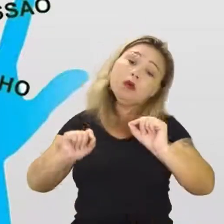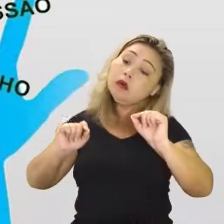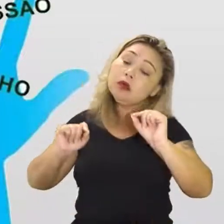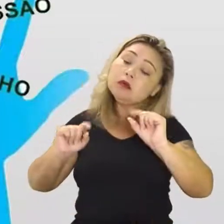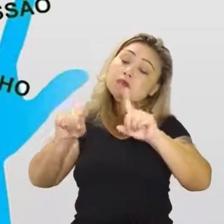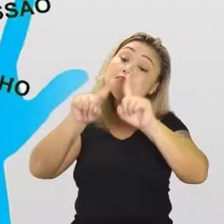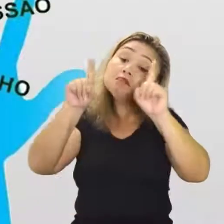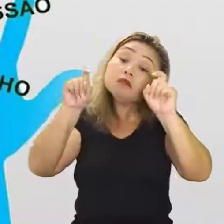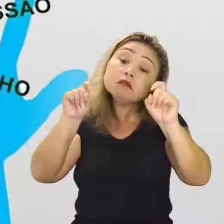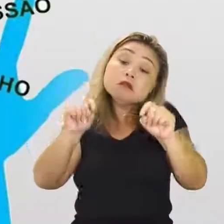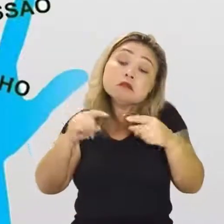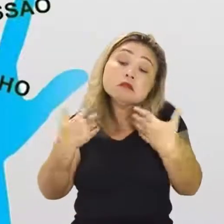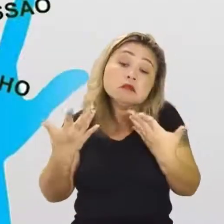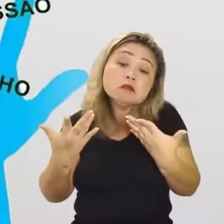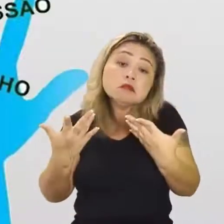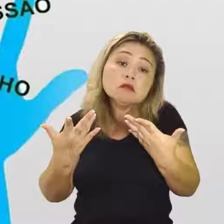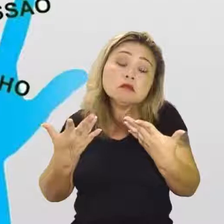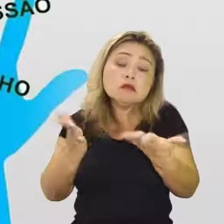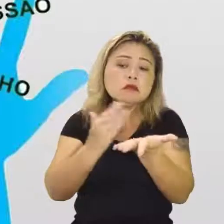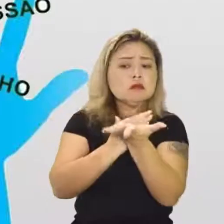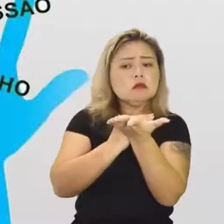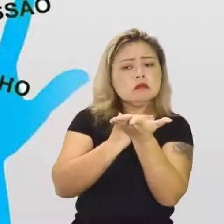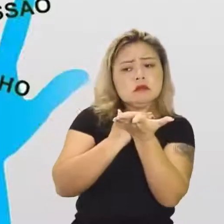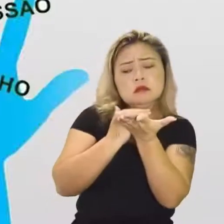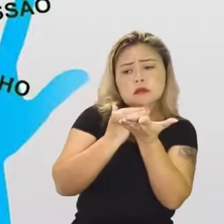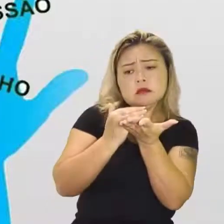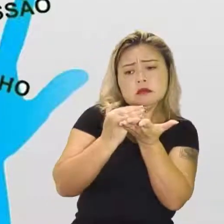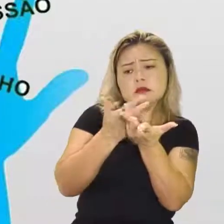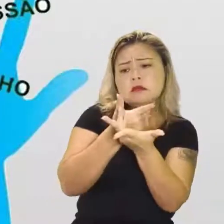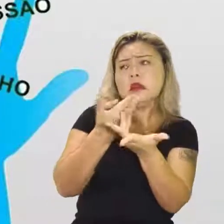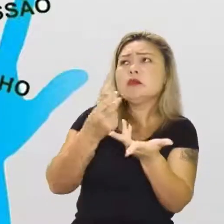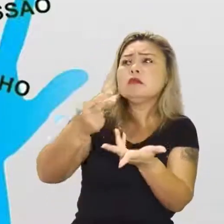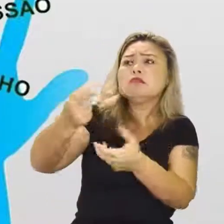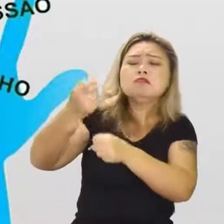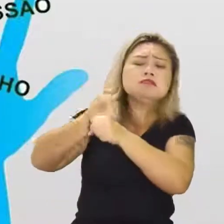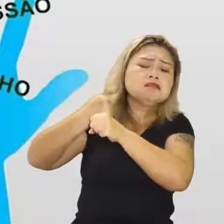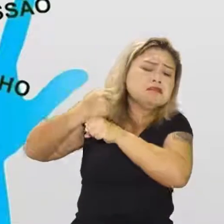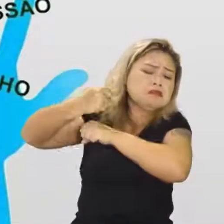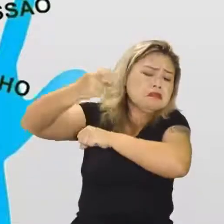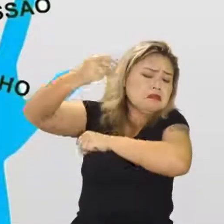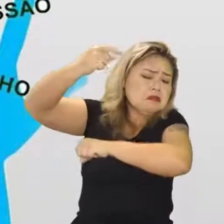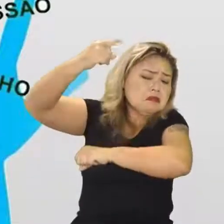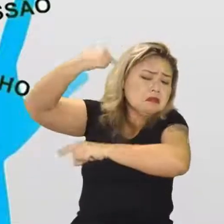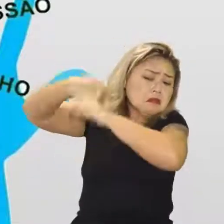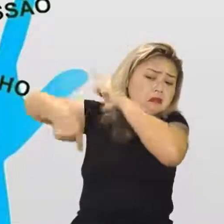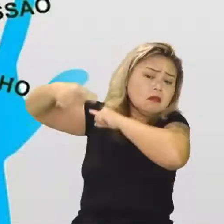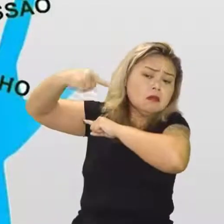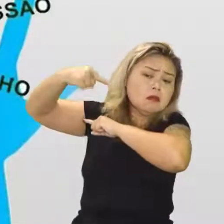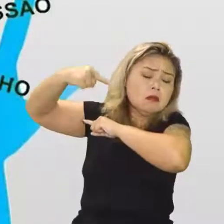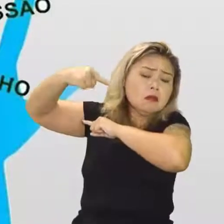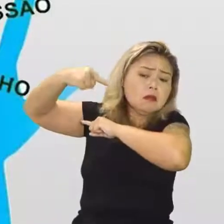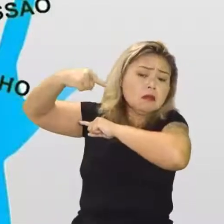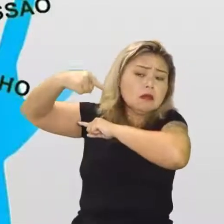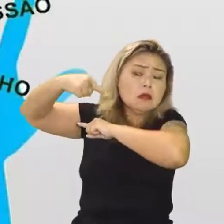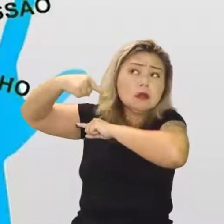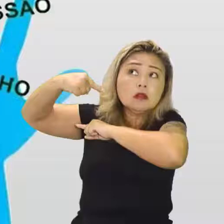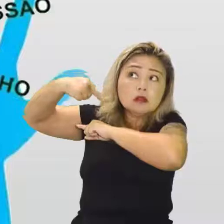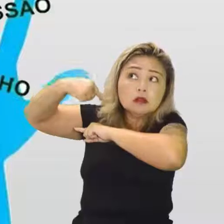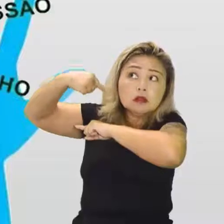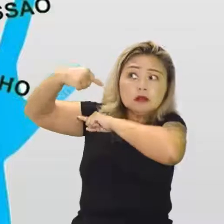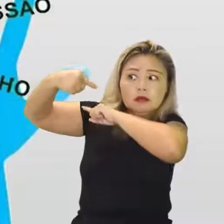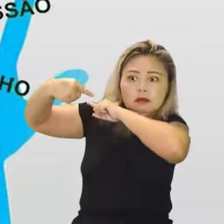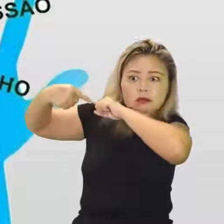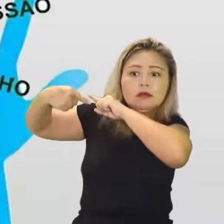isso? Uma coisa que começa tão antiga, só que vamos trazer ela mais